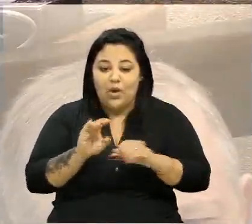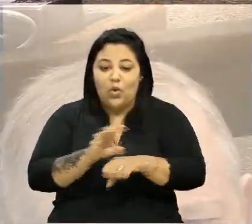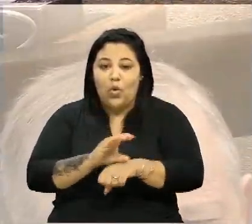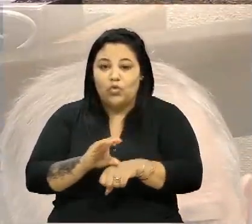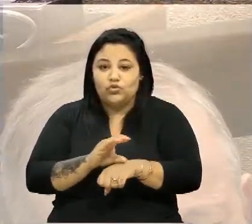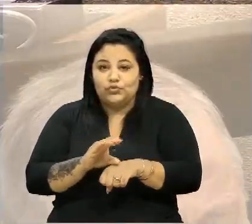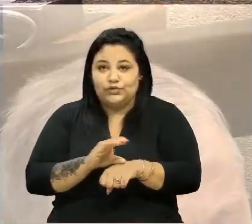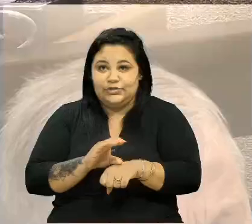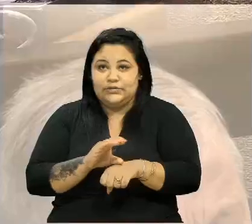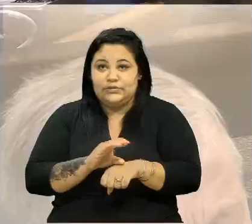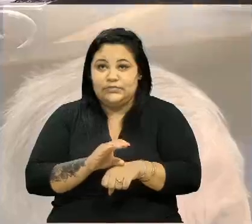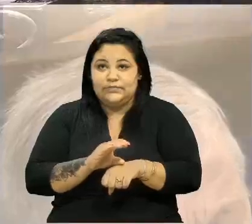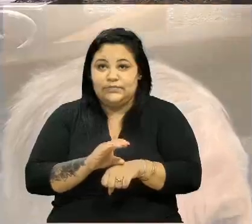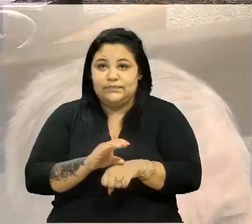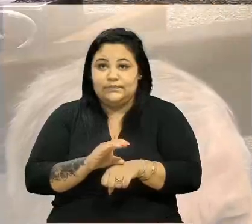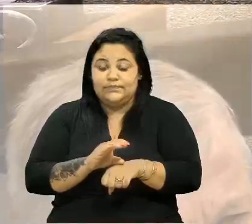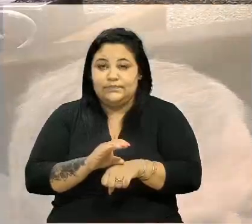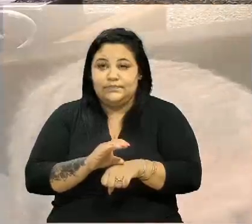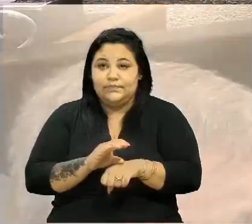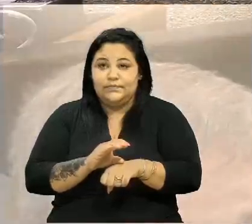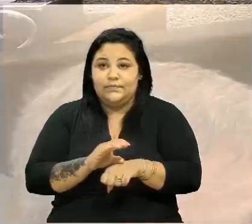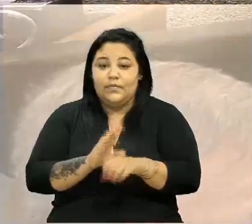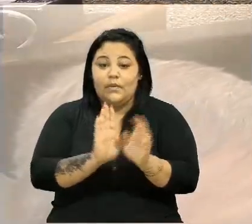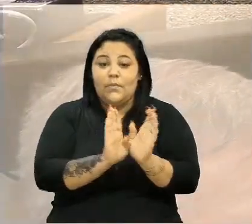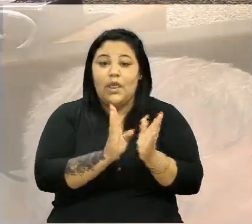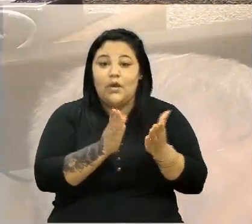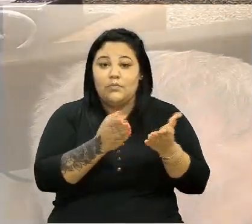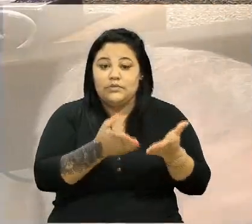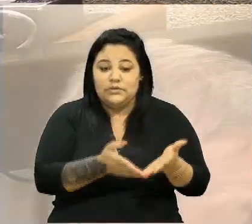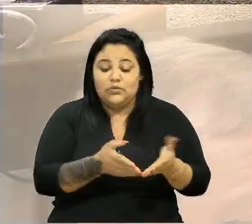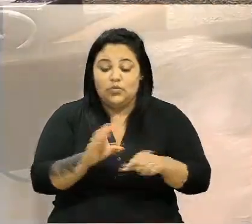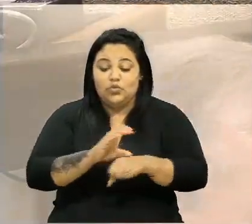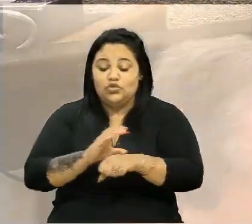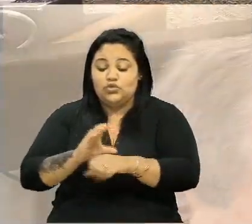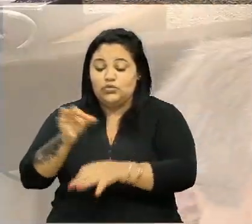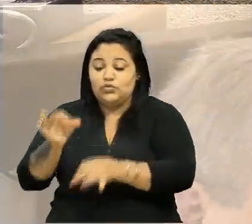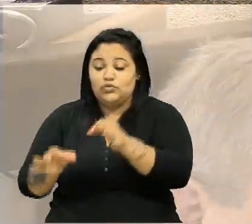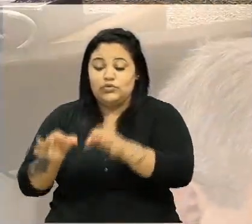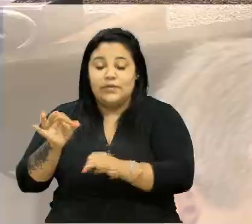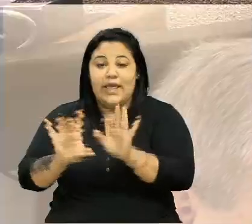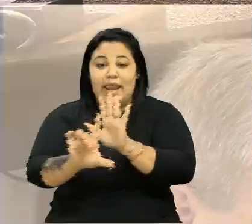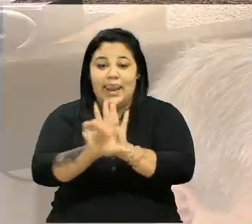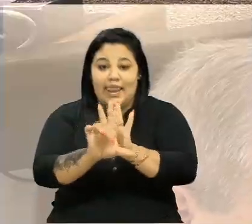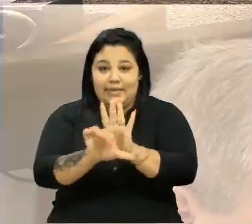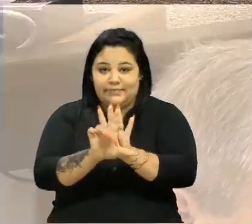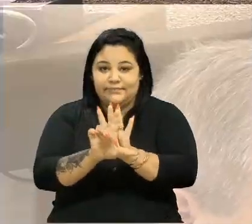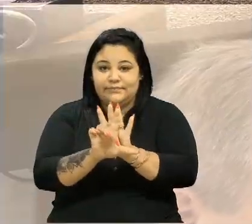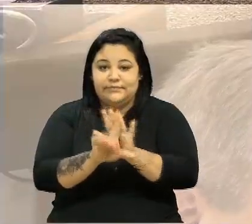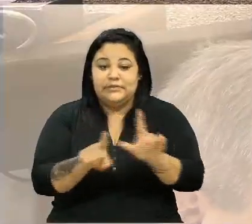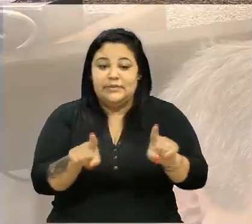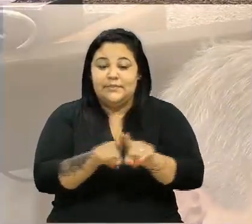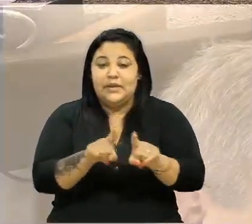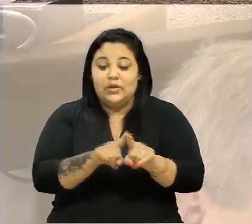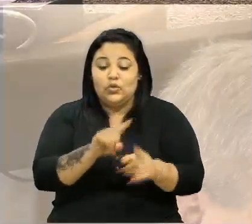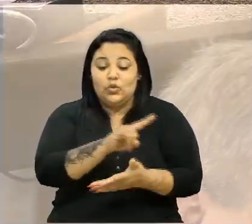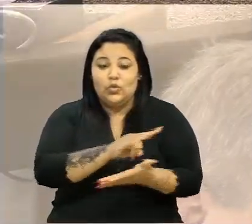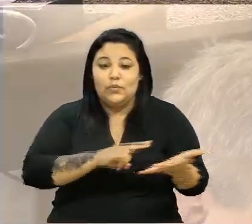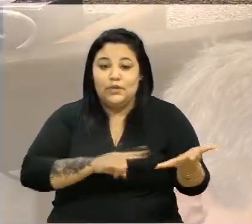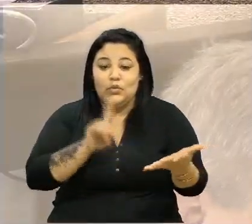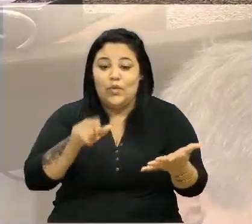constitucionalidade exarado pela Comissão de Constituição, Justiça e Legislação, e o parecer